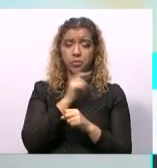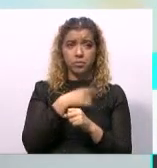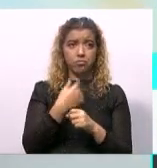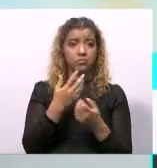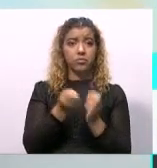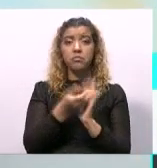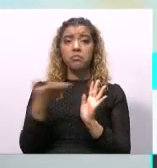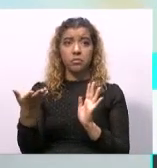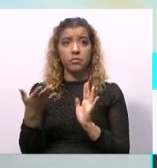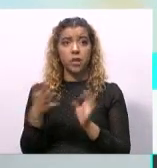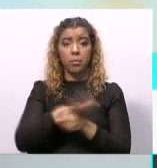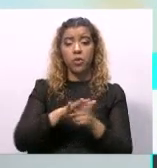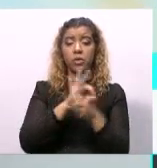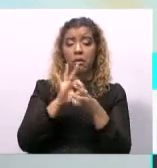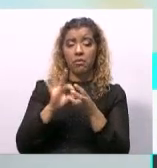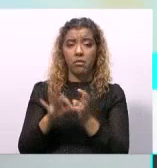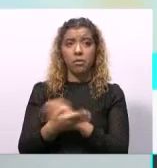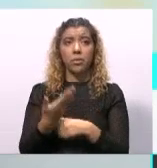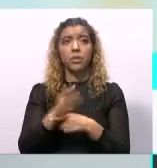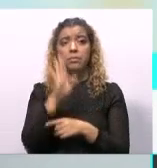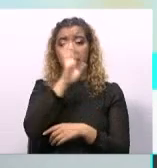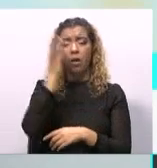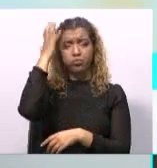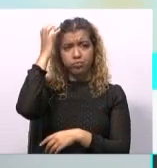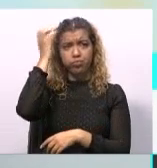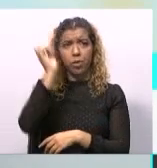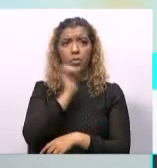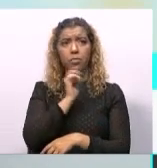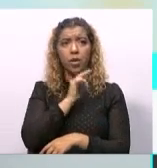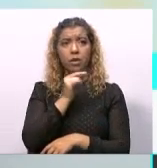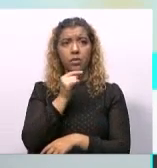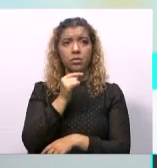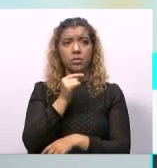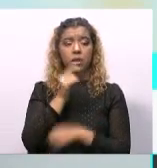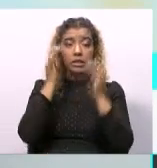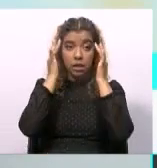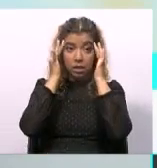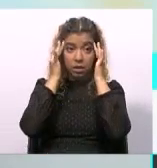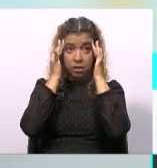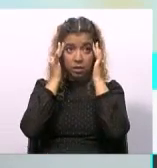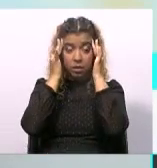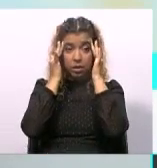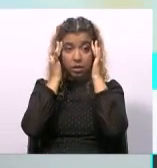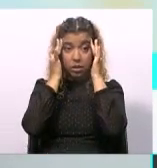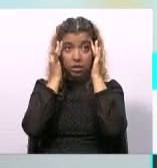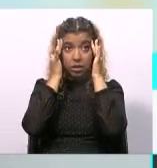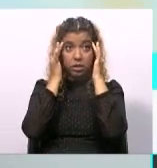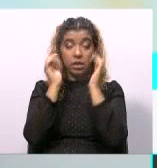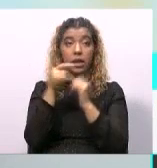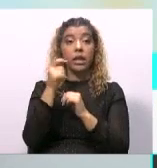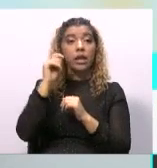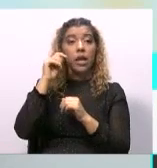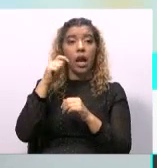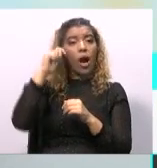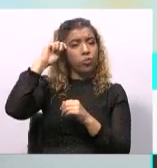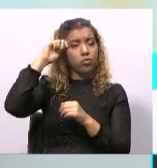soluções para situações específicas. Nesse caso, por exemplo, se fosse uma dor de cabeça, poderíamos aplicar na zona das têmporas ou das fontes, aí podemos ter um roll-on